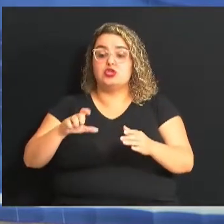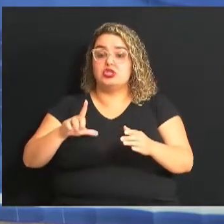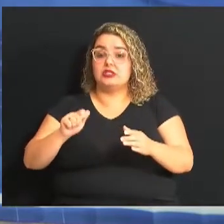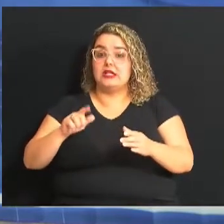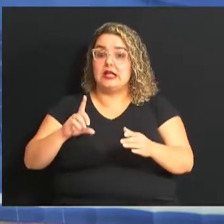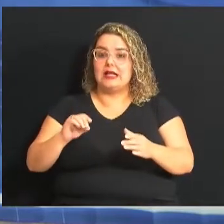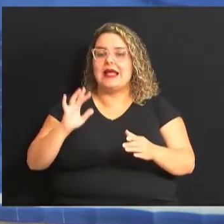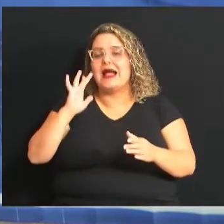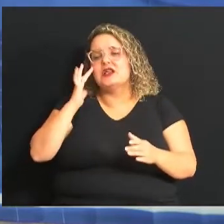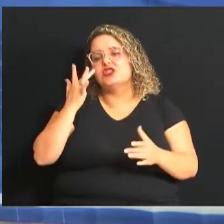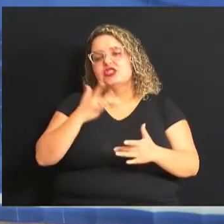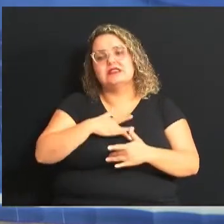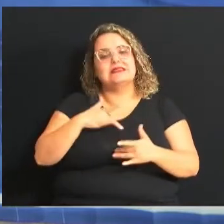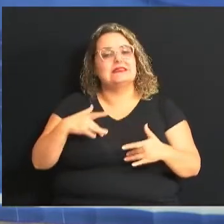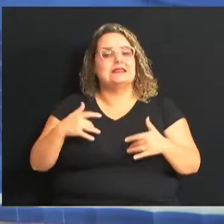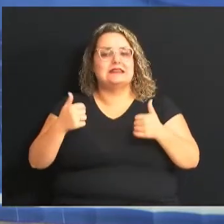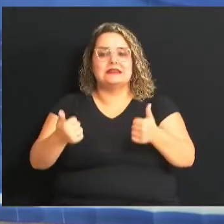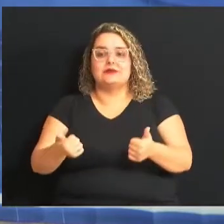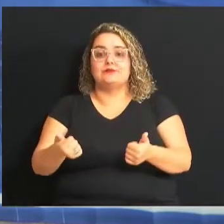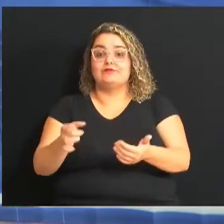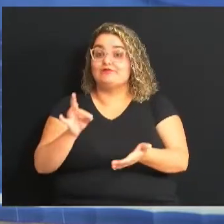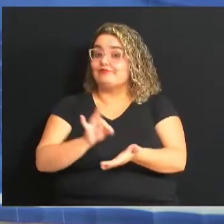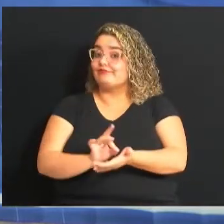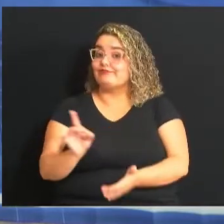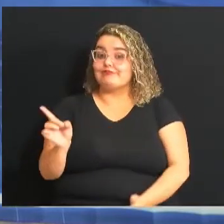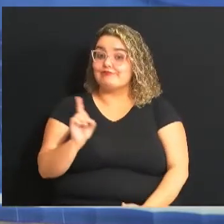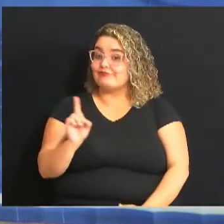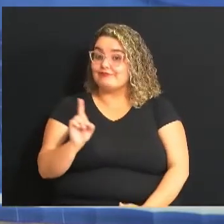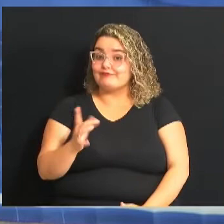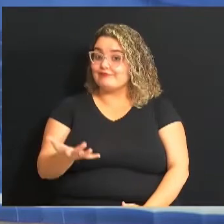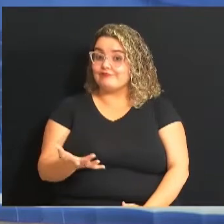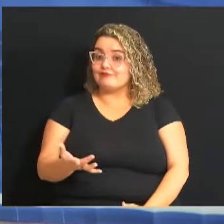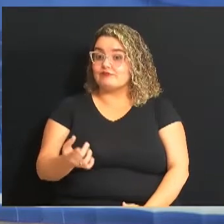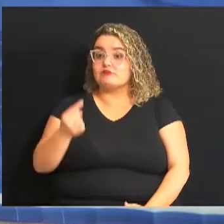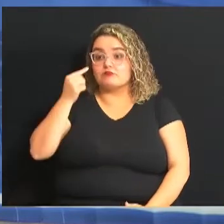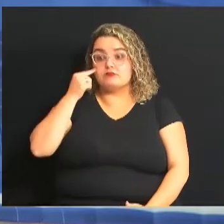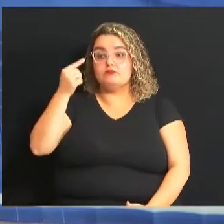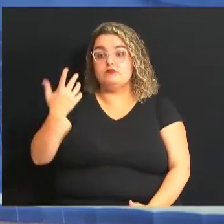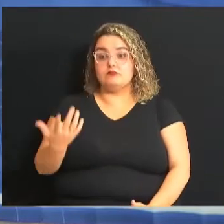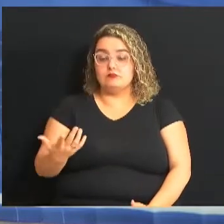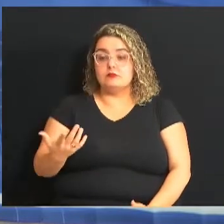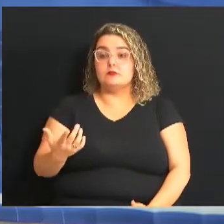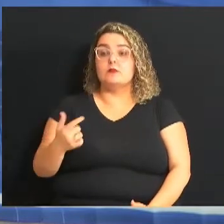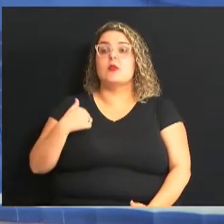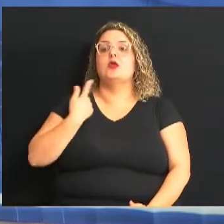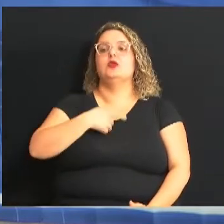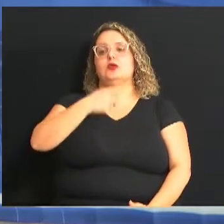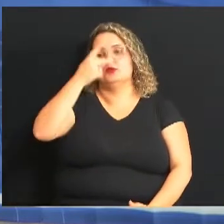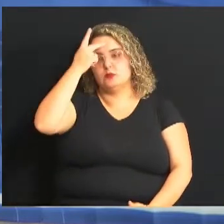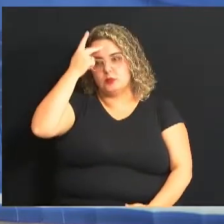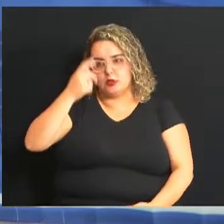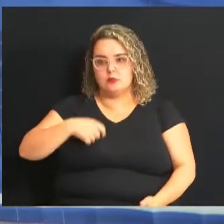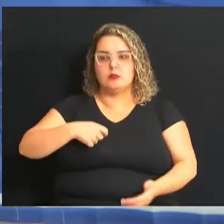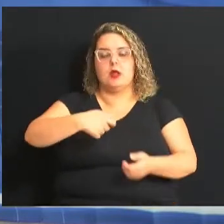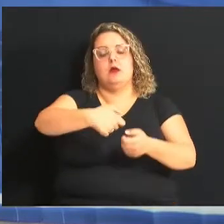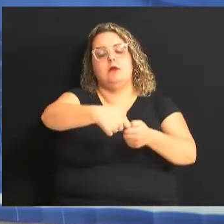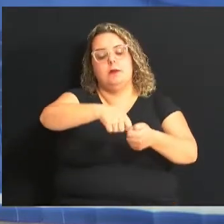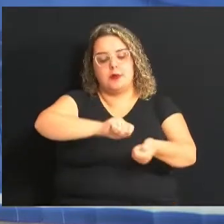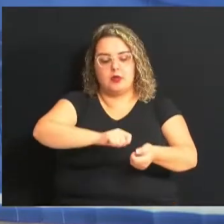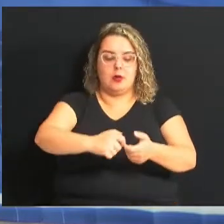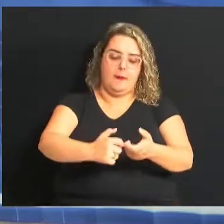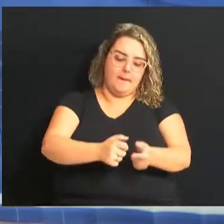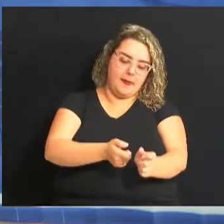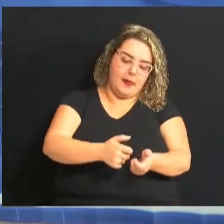super saudável, mas na verdade não. O ideal seria a gente descascar aquele alimento,